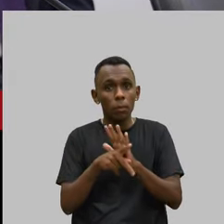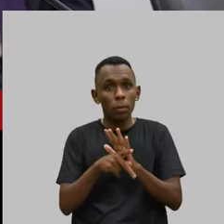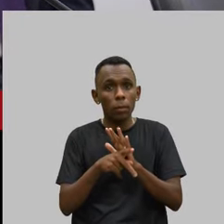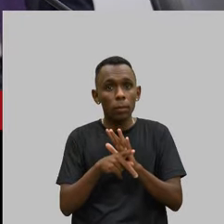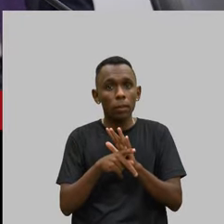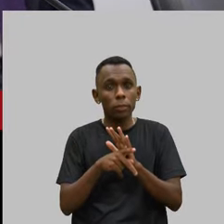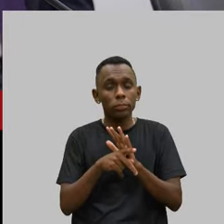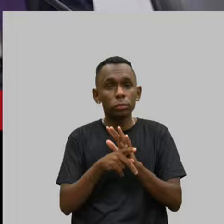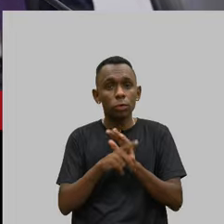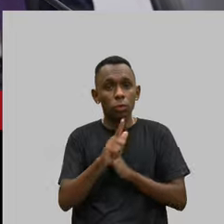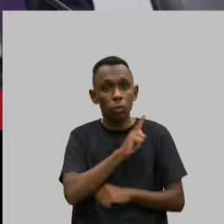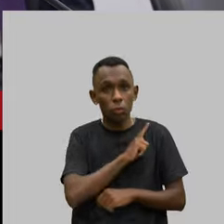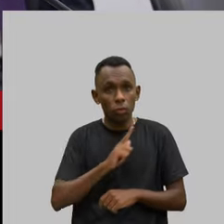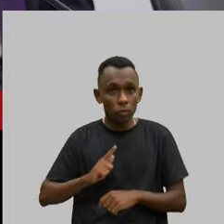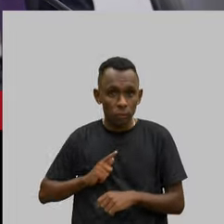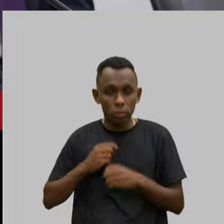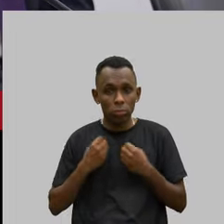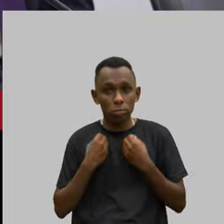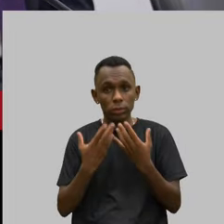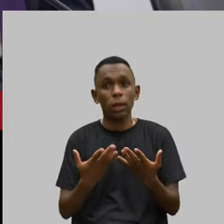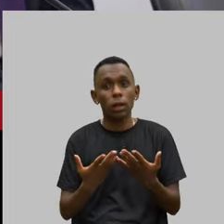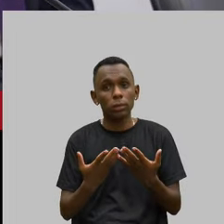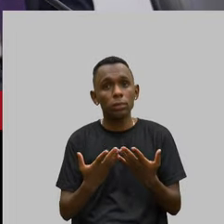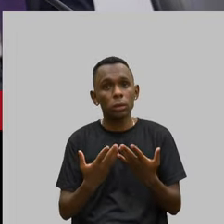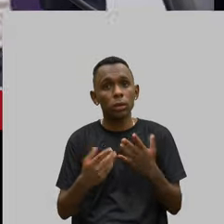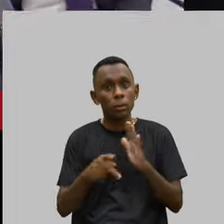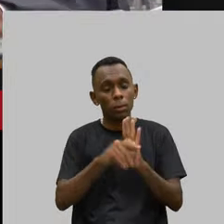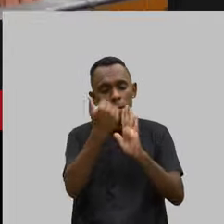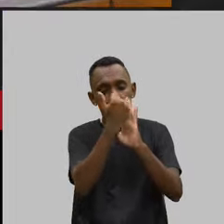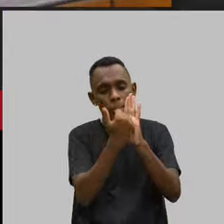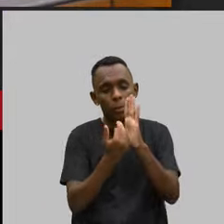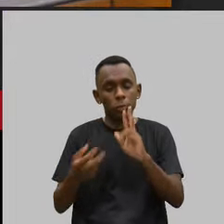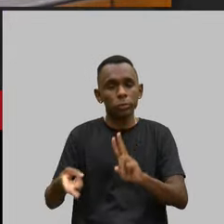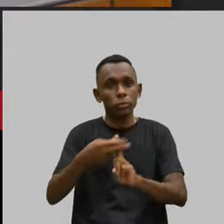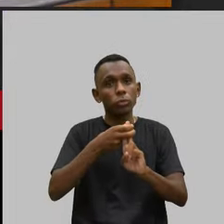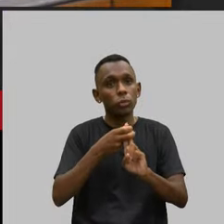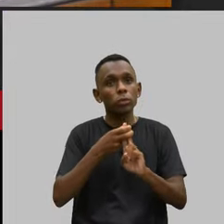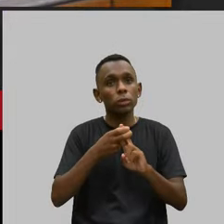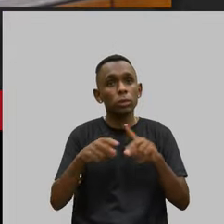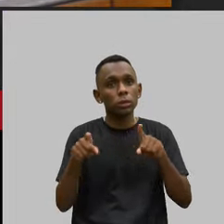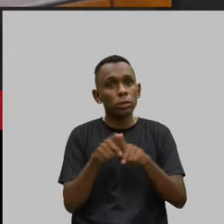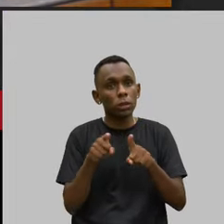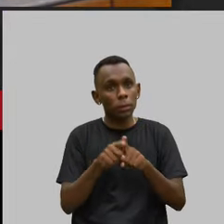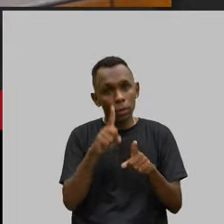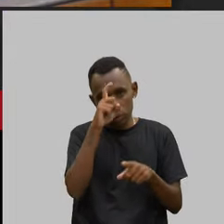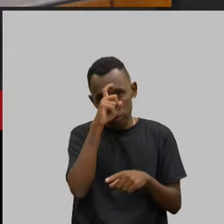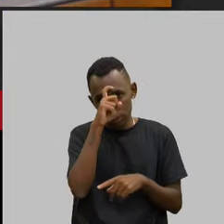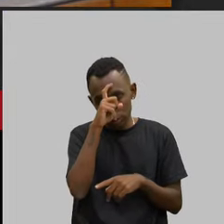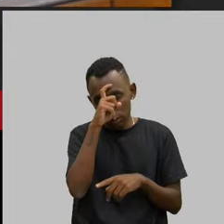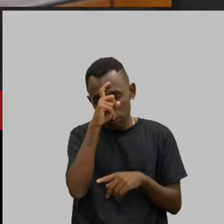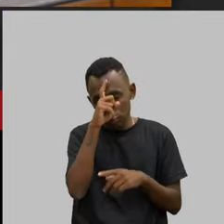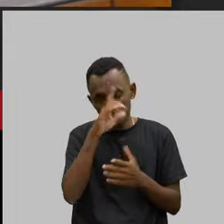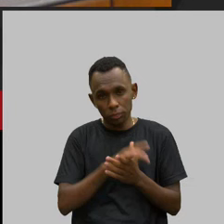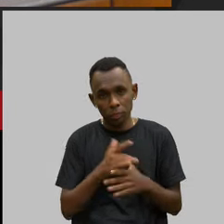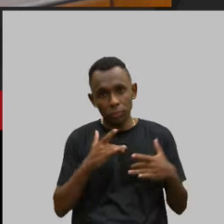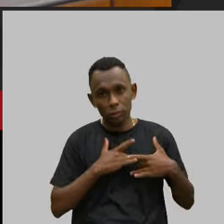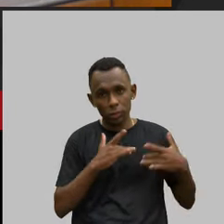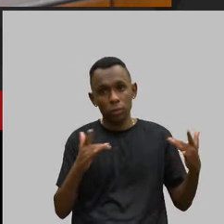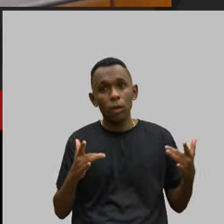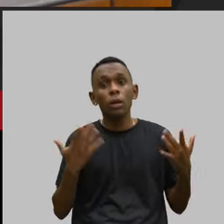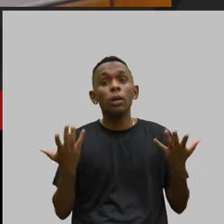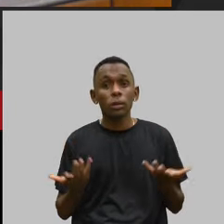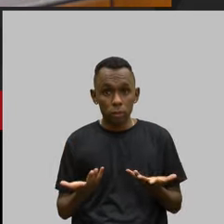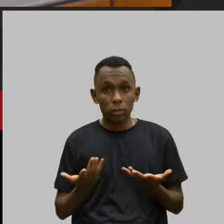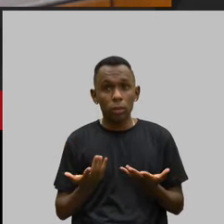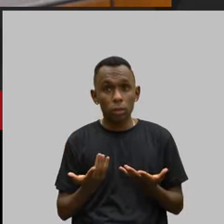agiota tem dado na tabela do SUS e consequentemente dos hospitais filantrópicos E isso tem